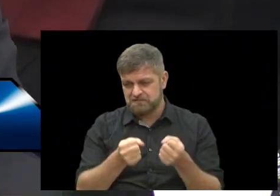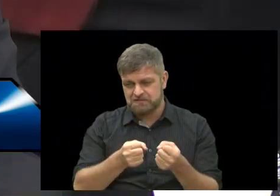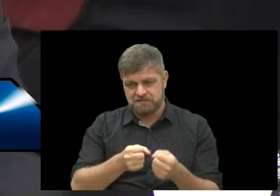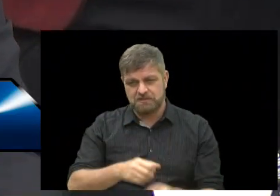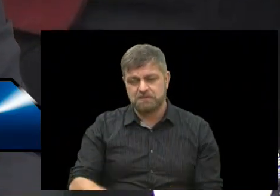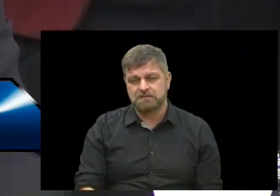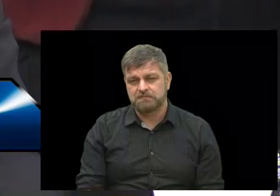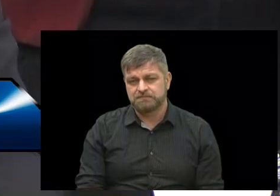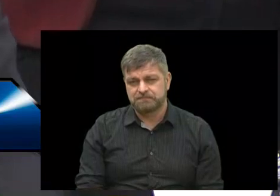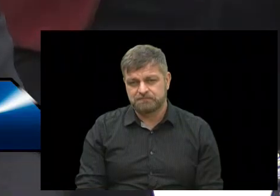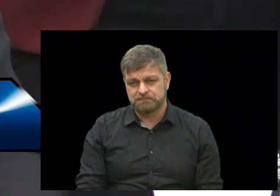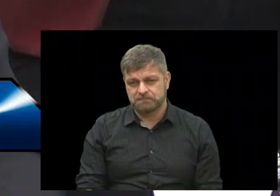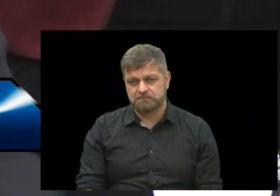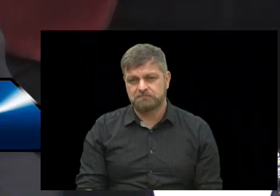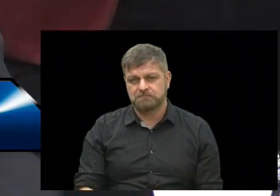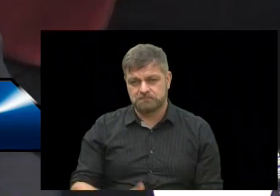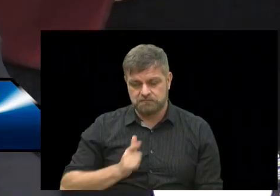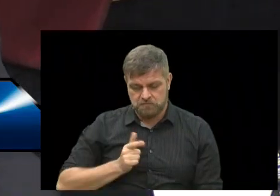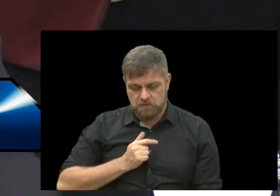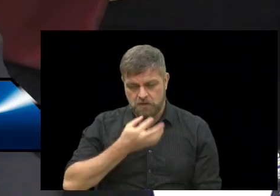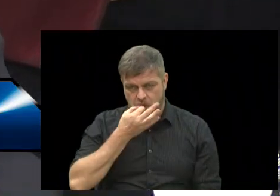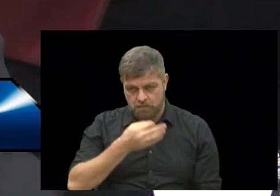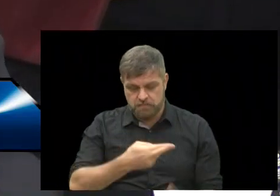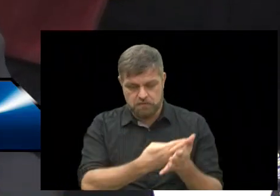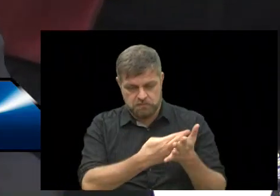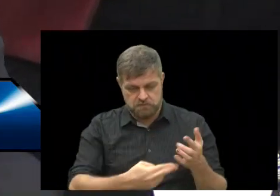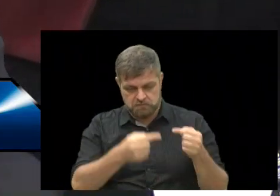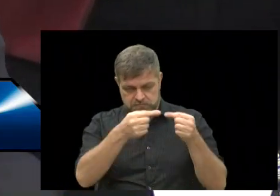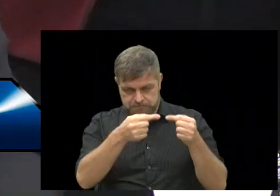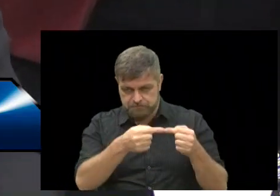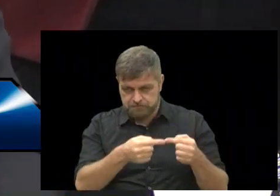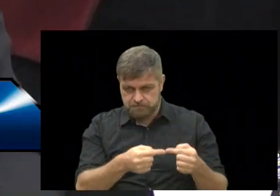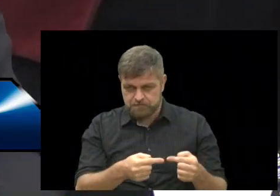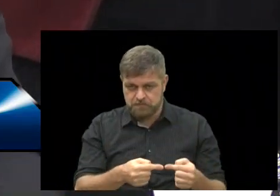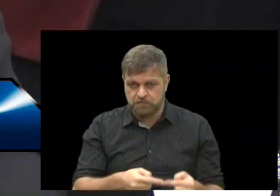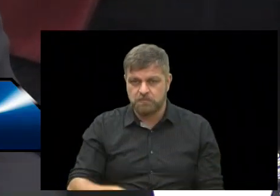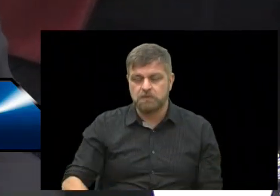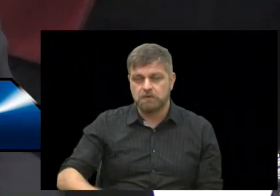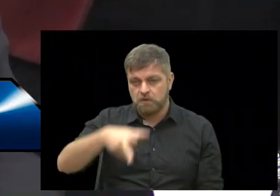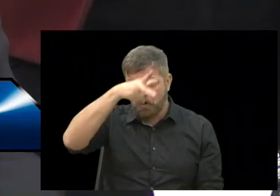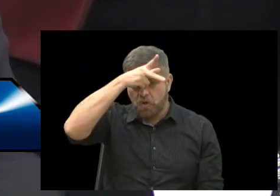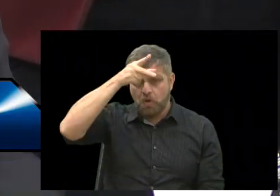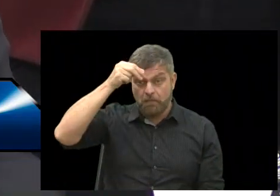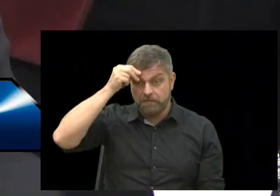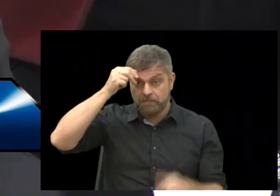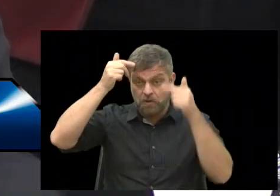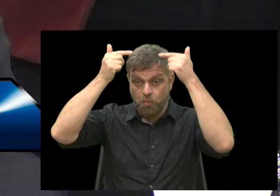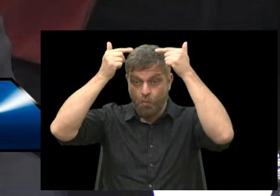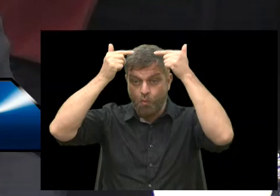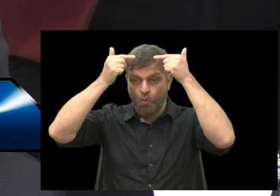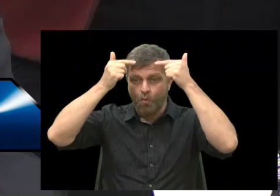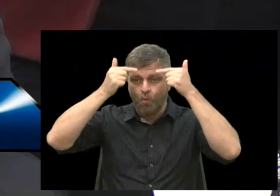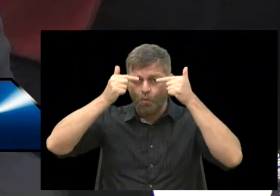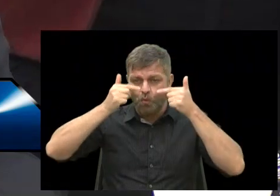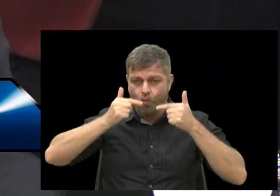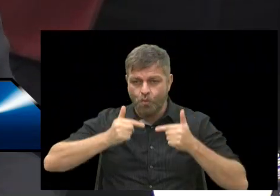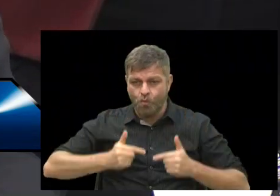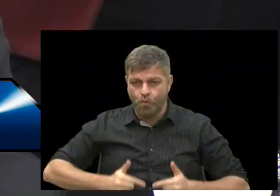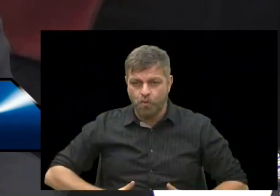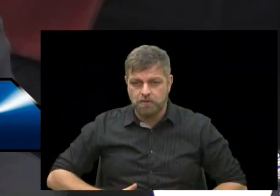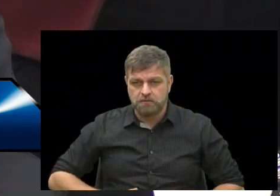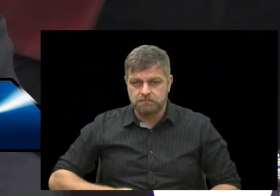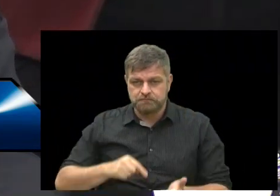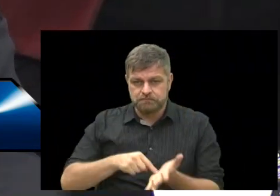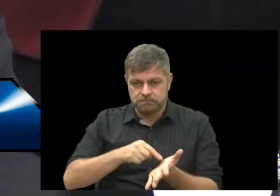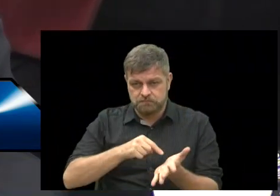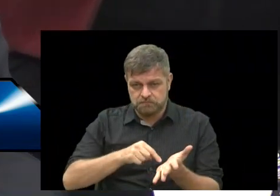portanto, acompanhando o parecer da comissão processante, que absolve o seu prefeito, neste item,